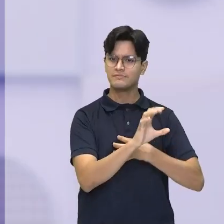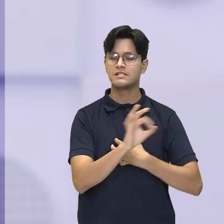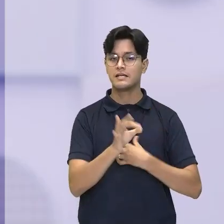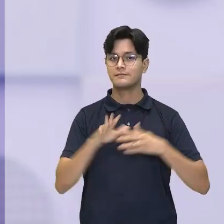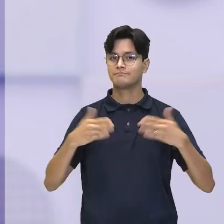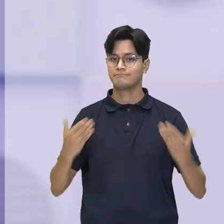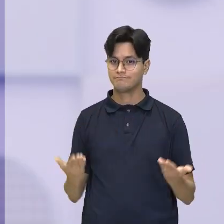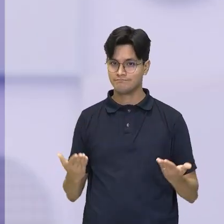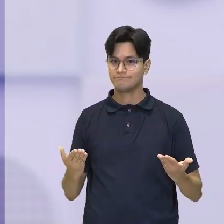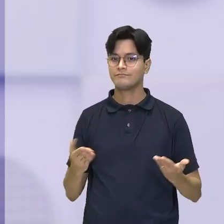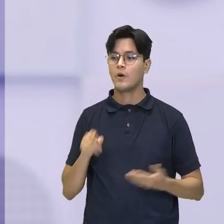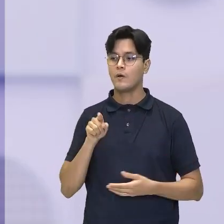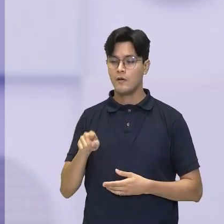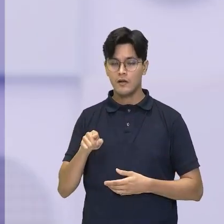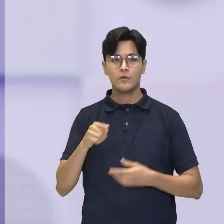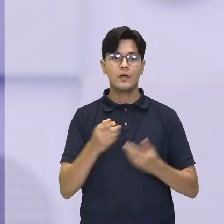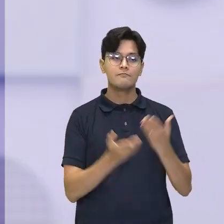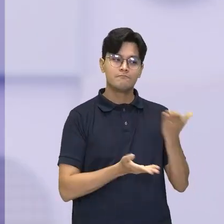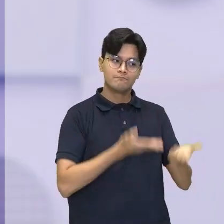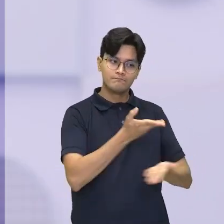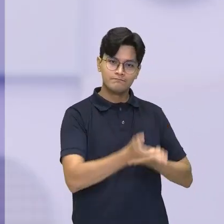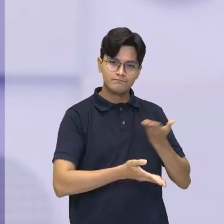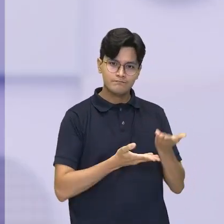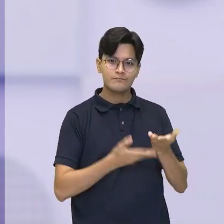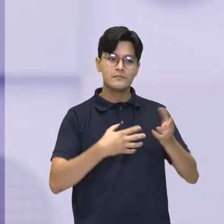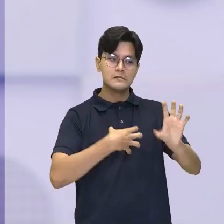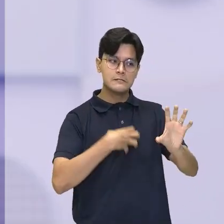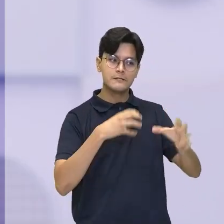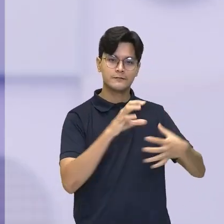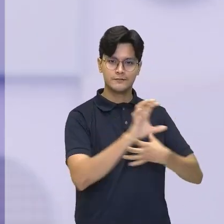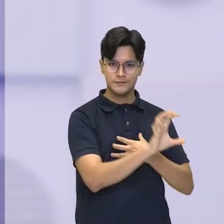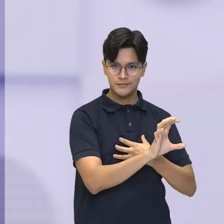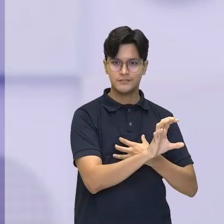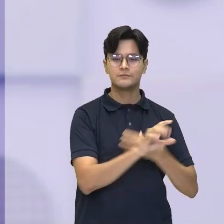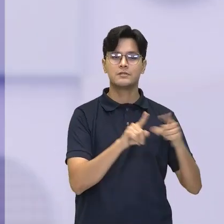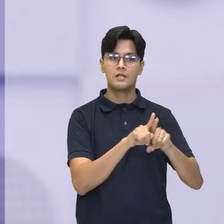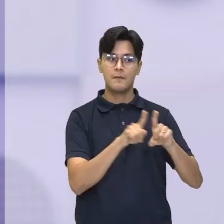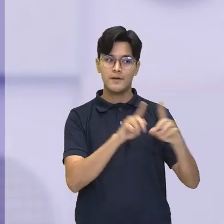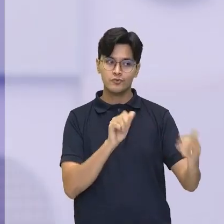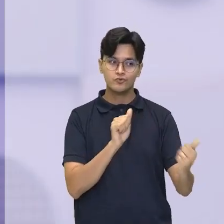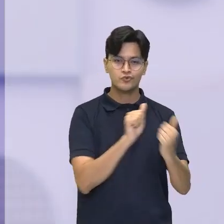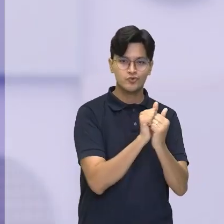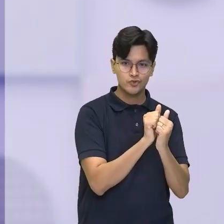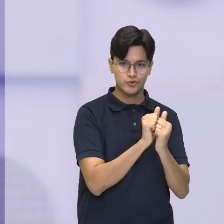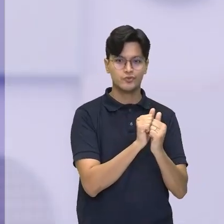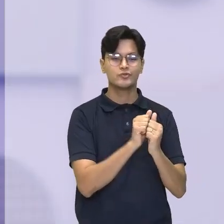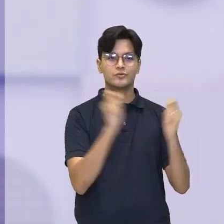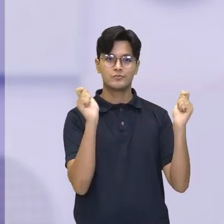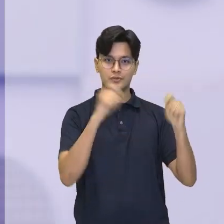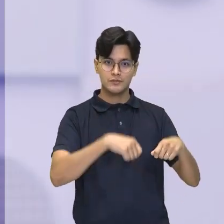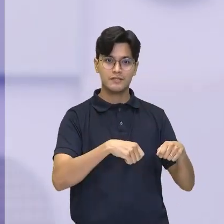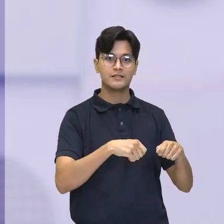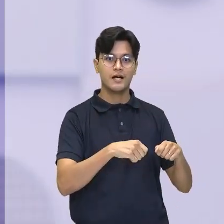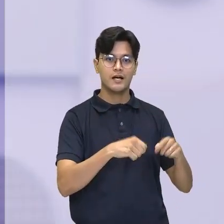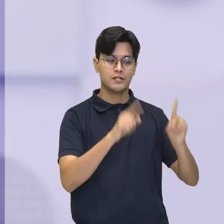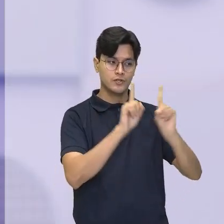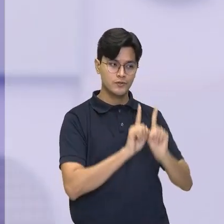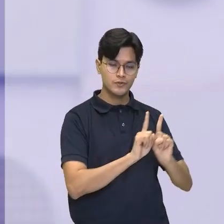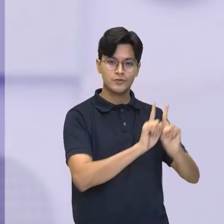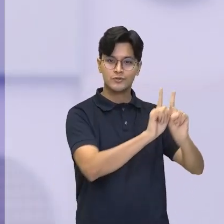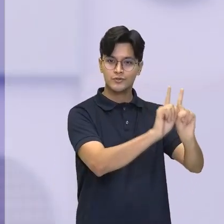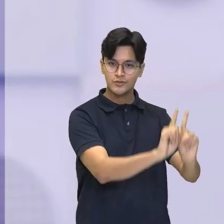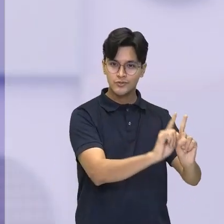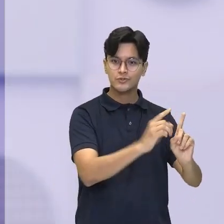coloca na vida do outro para sentir com ele e com ele ajudar a caminhar nessas veredas